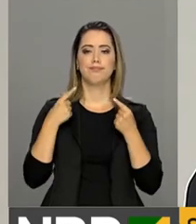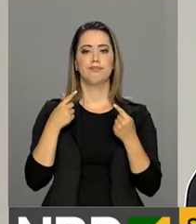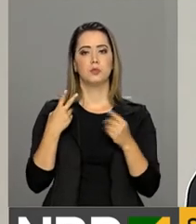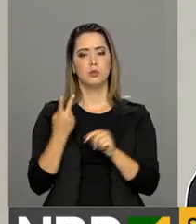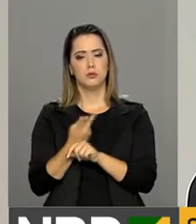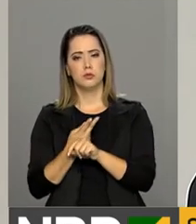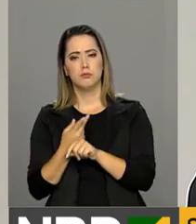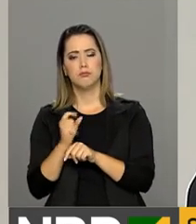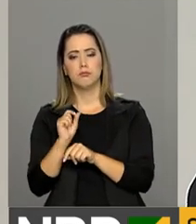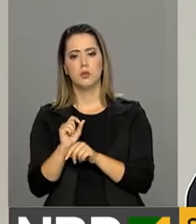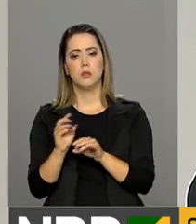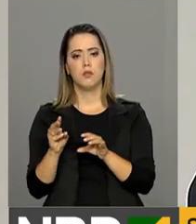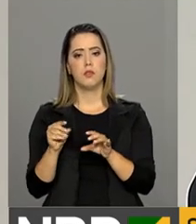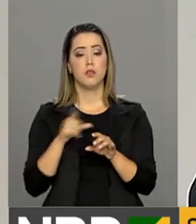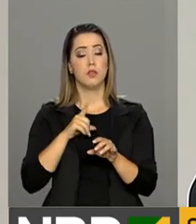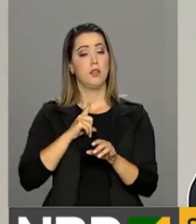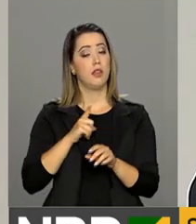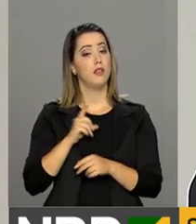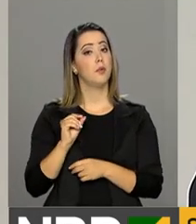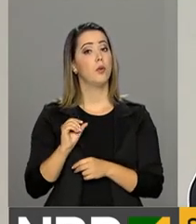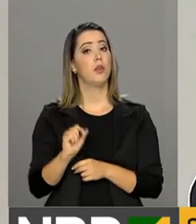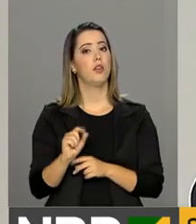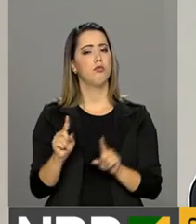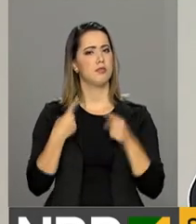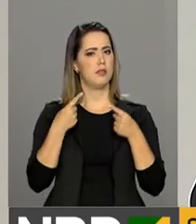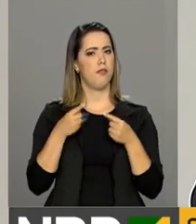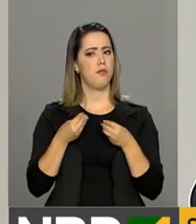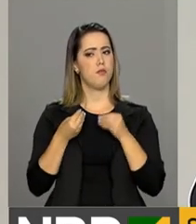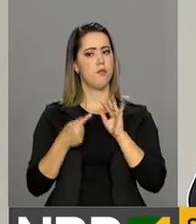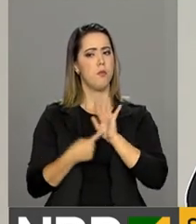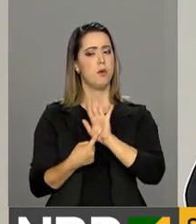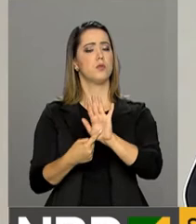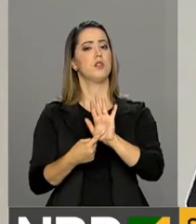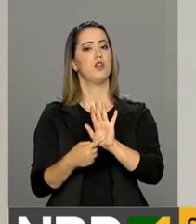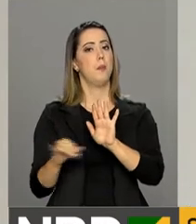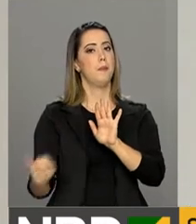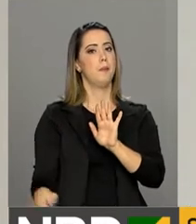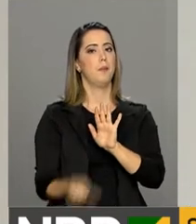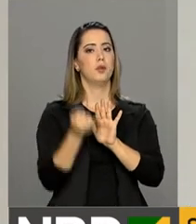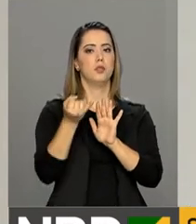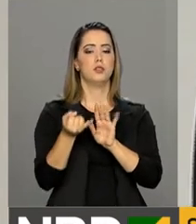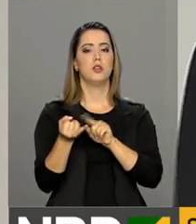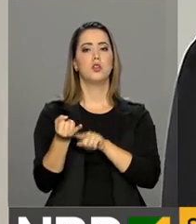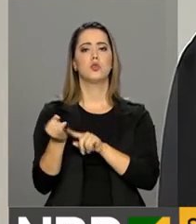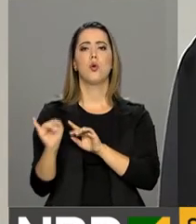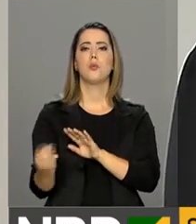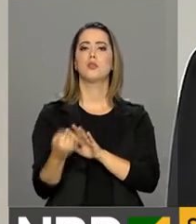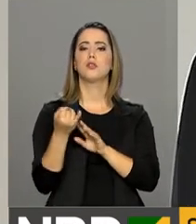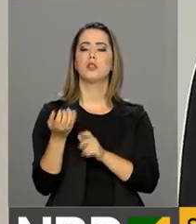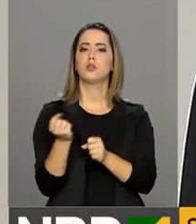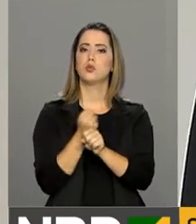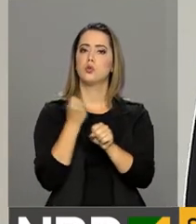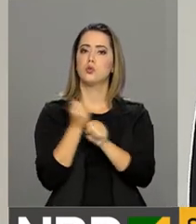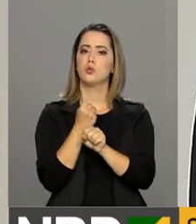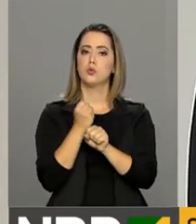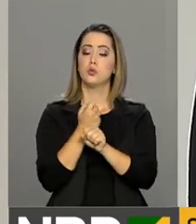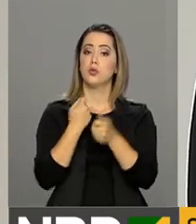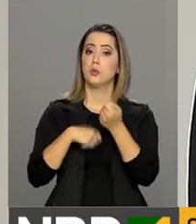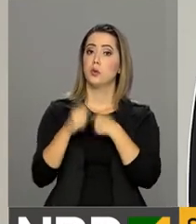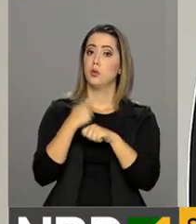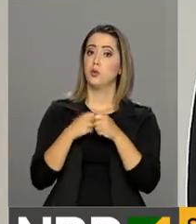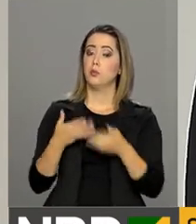embute oportunidades nós estamos diante da oportunidade construir uma economia mais competitiva